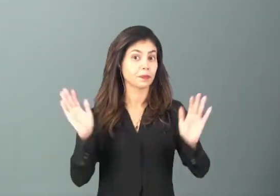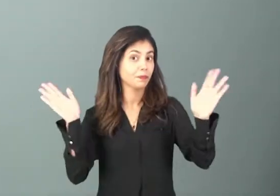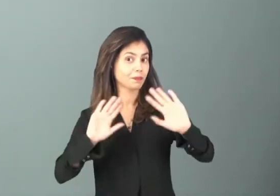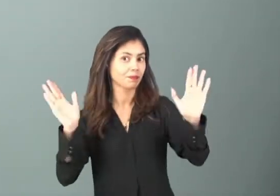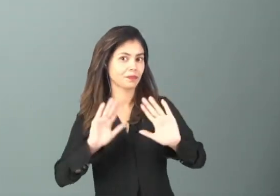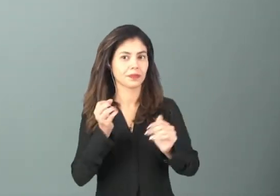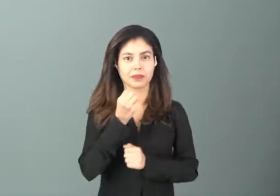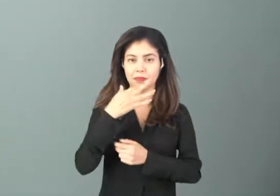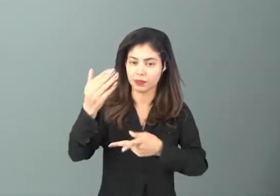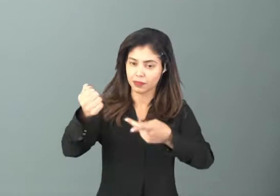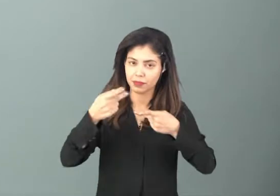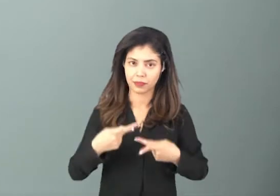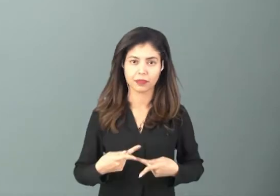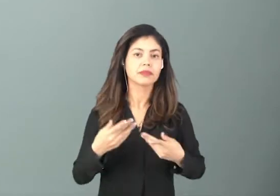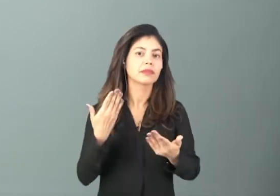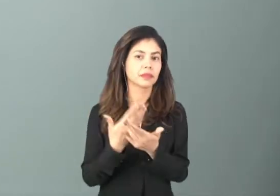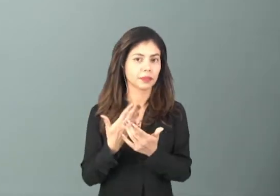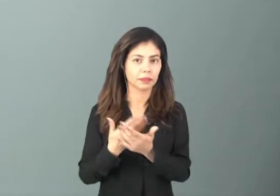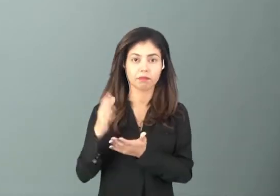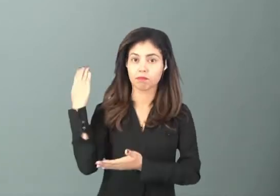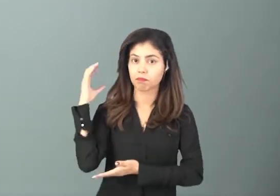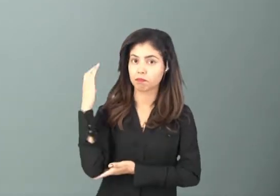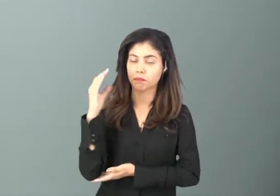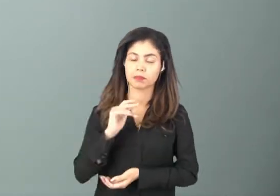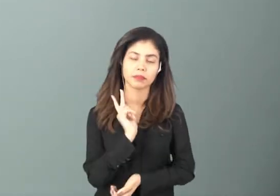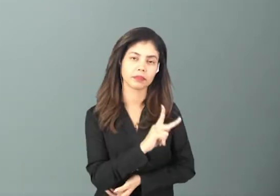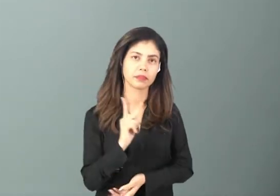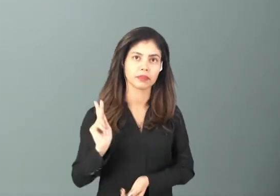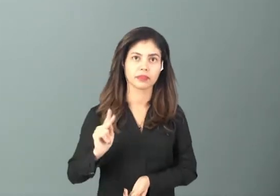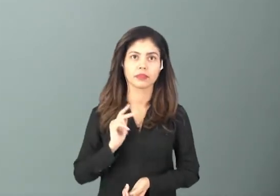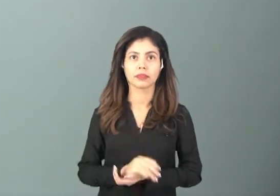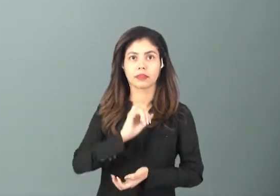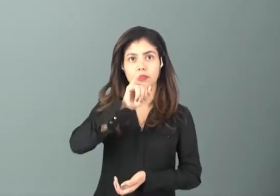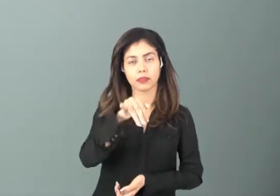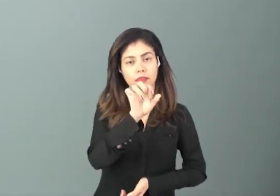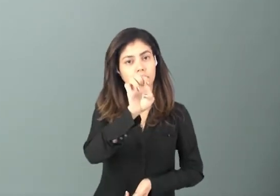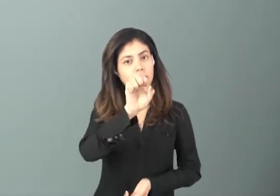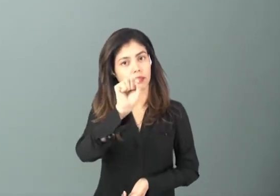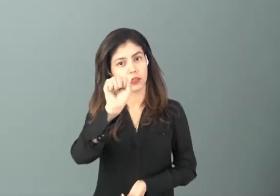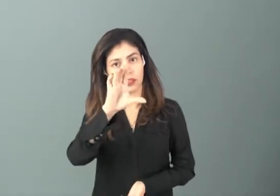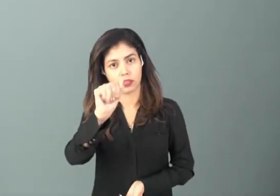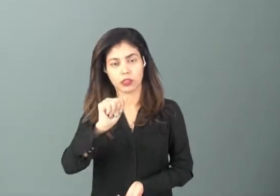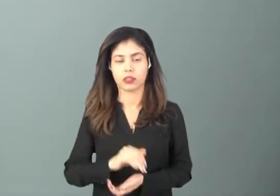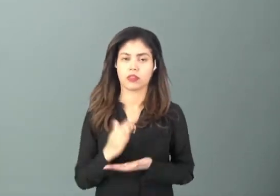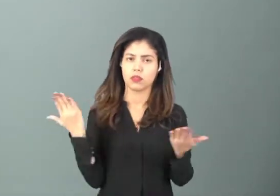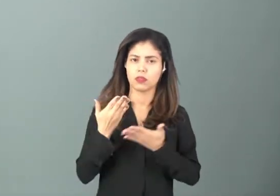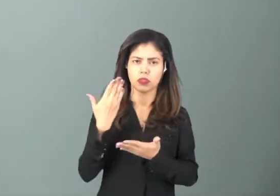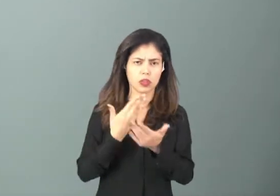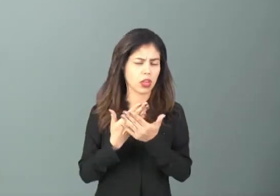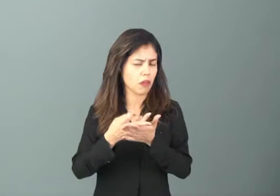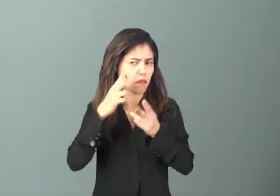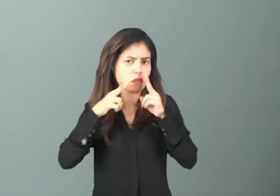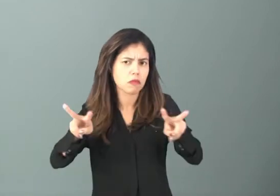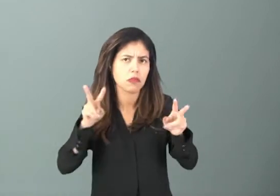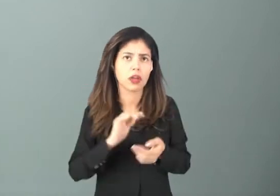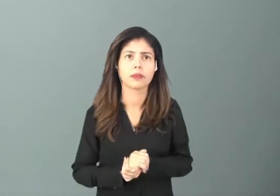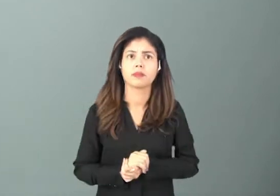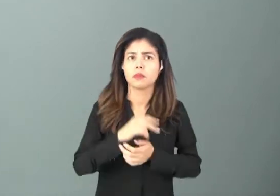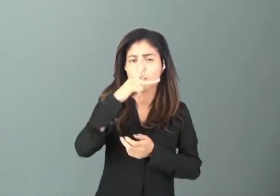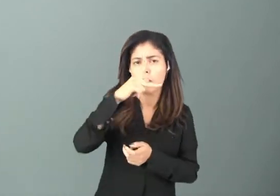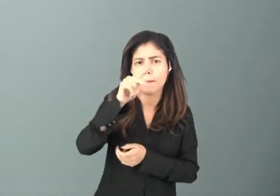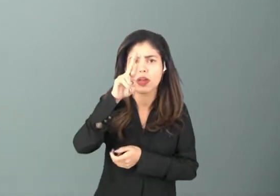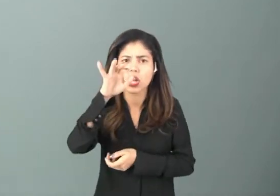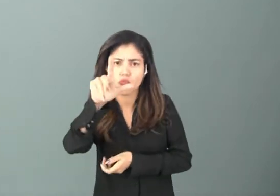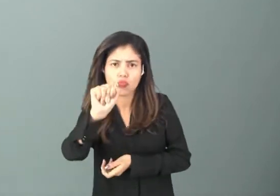o Olá bem-vindos a mais um aula de ciências eu sou a professora Jéssica na aula de hoje nós vamos sobre o aparelho locomotor